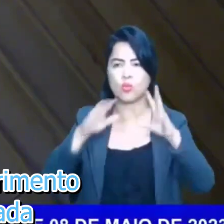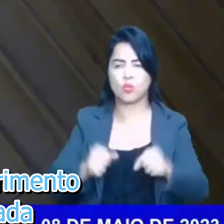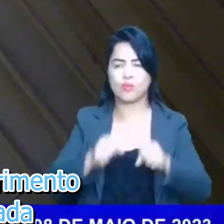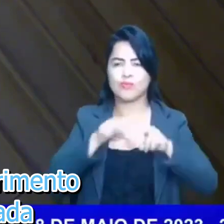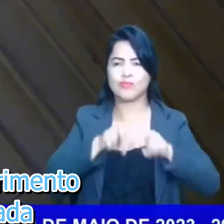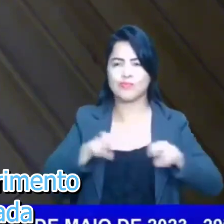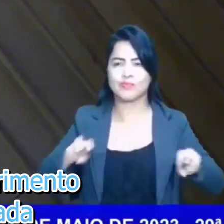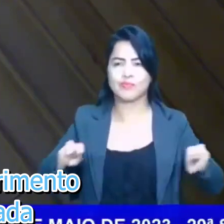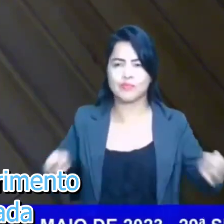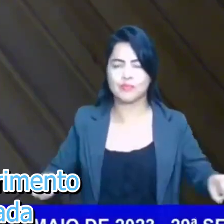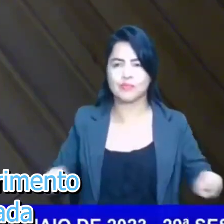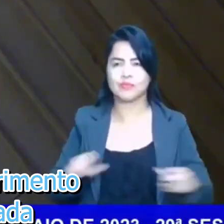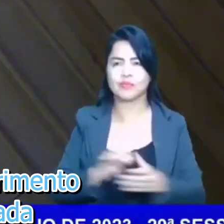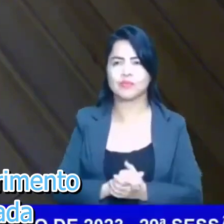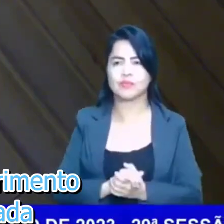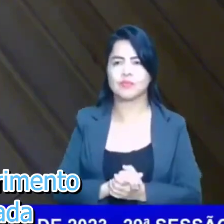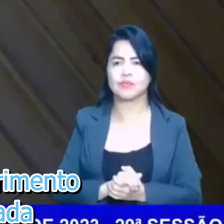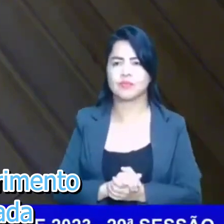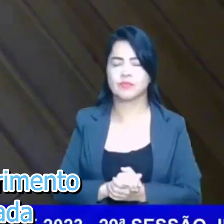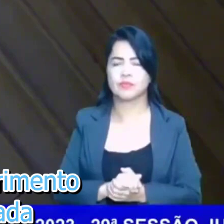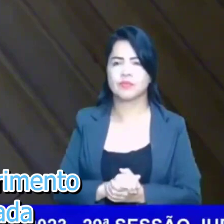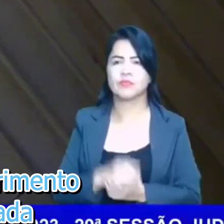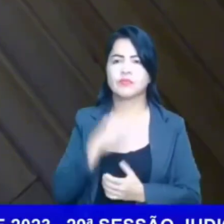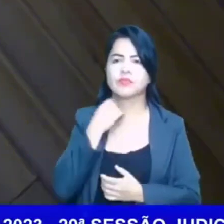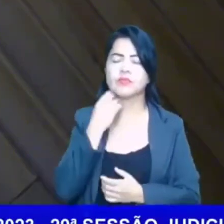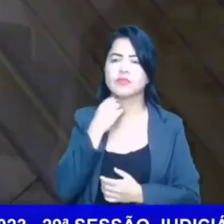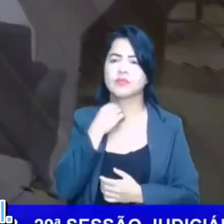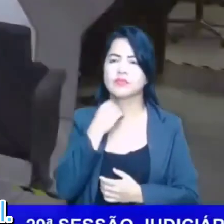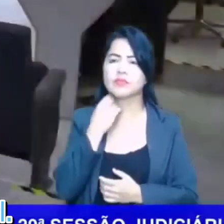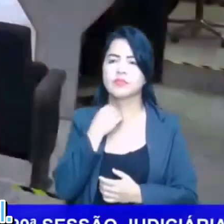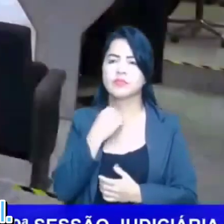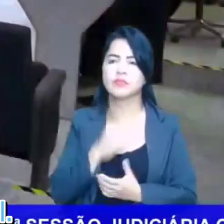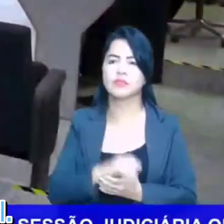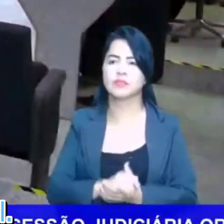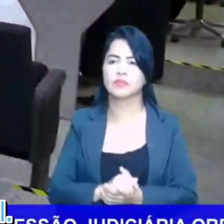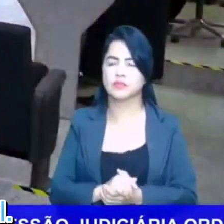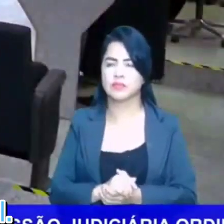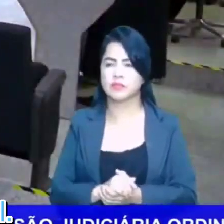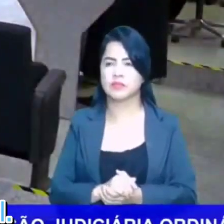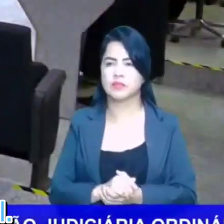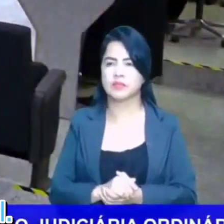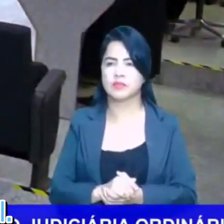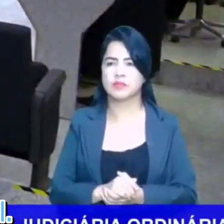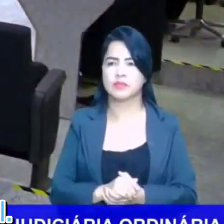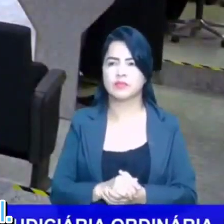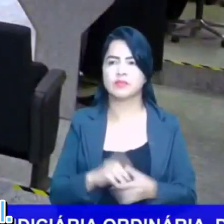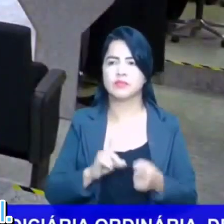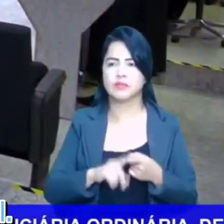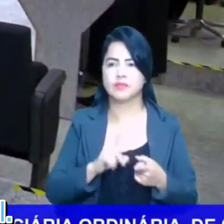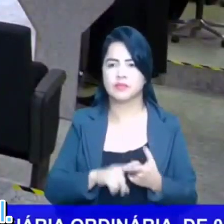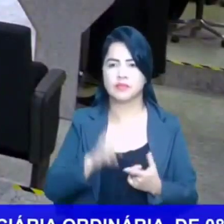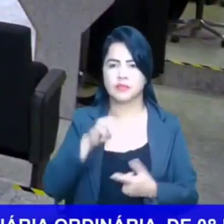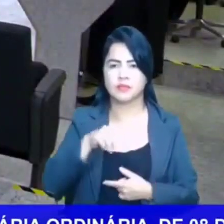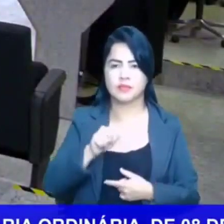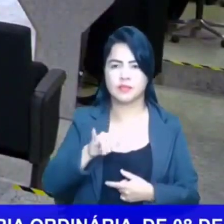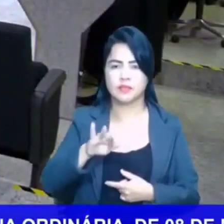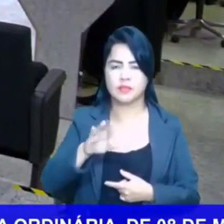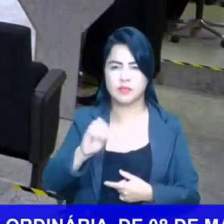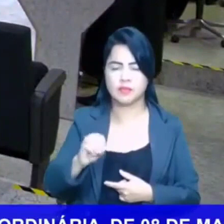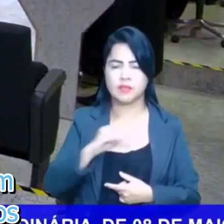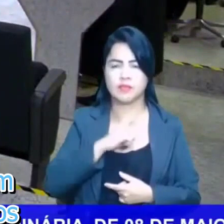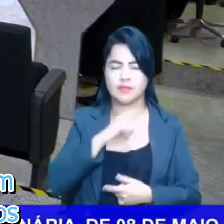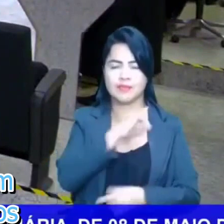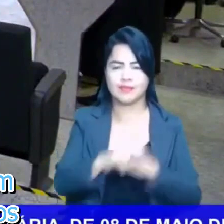membros dessa egrégia corte especializada. Imagem direcionada aos assentos do lado virtual. Direito